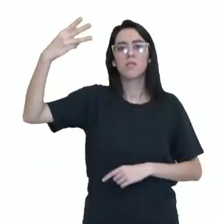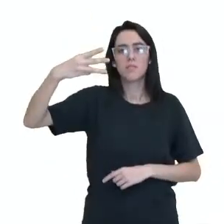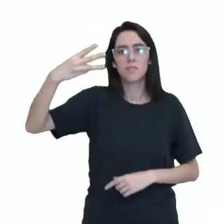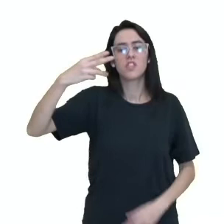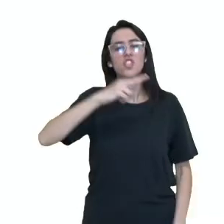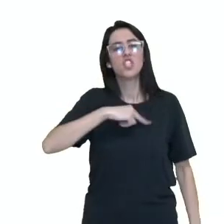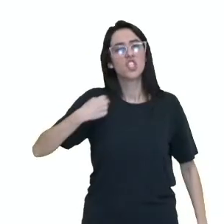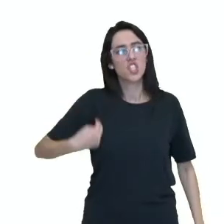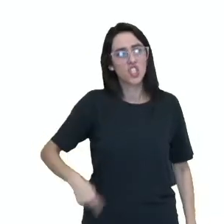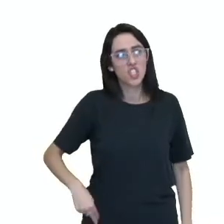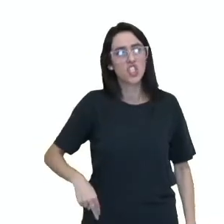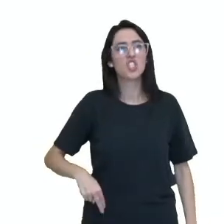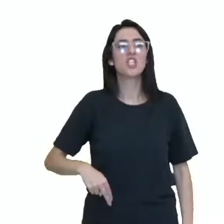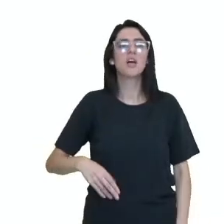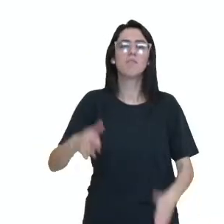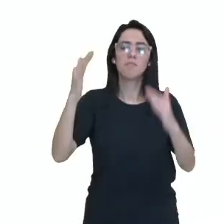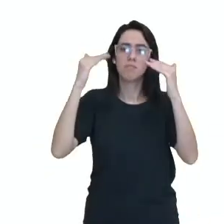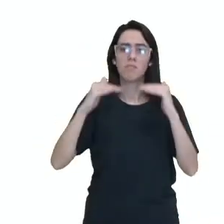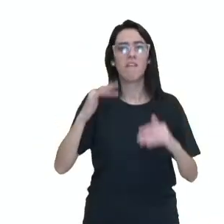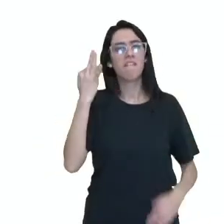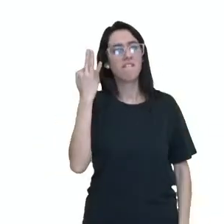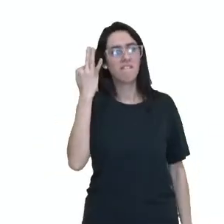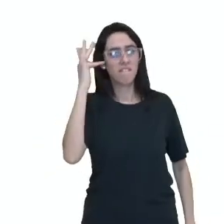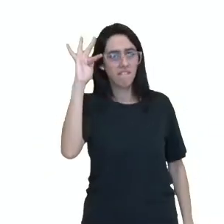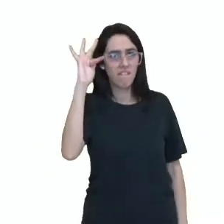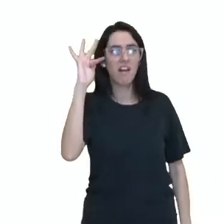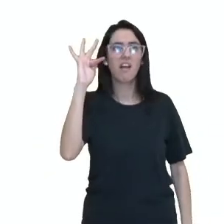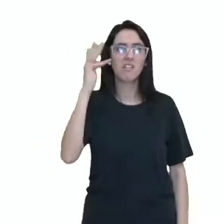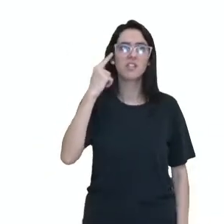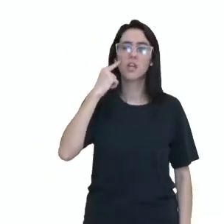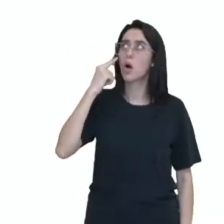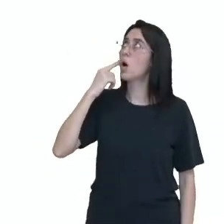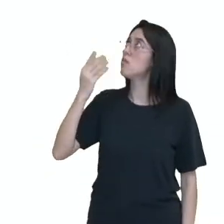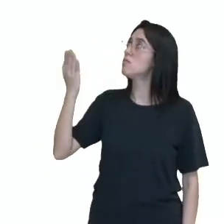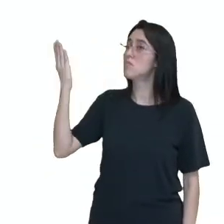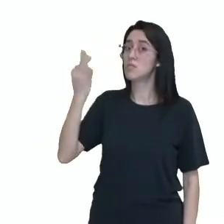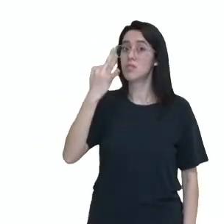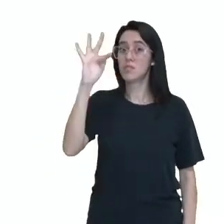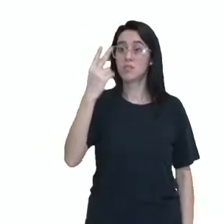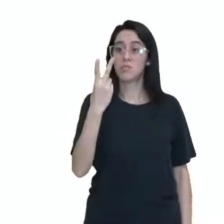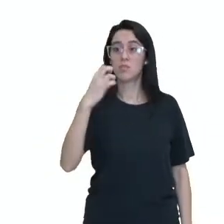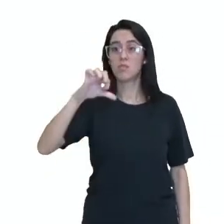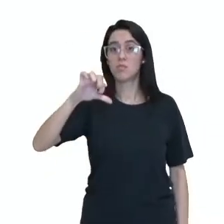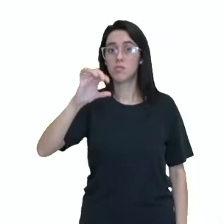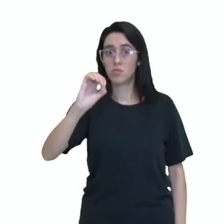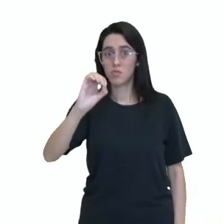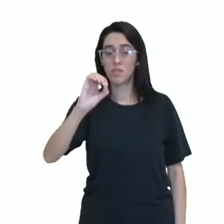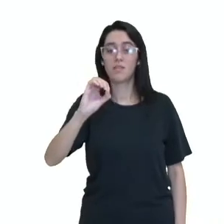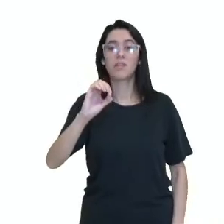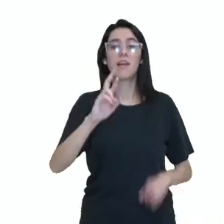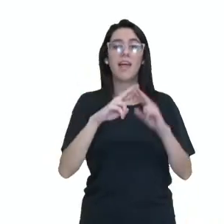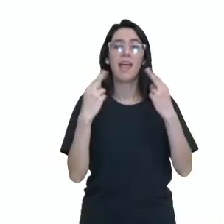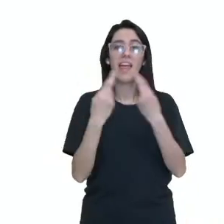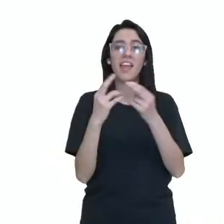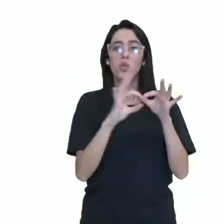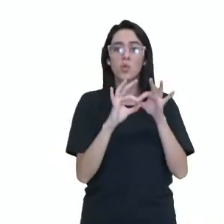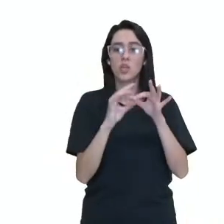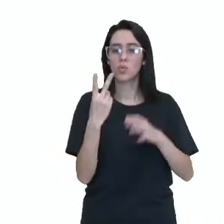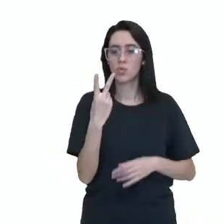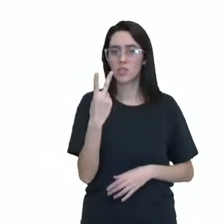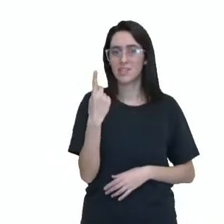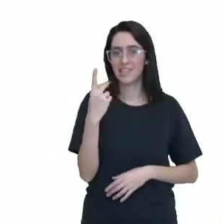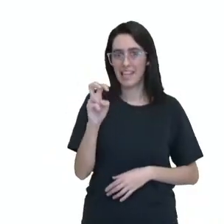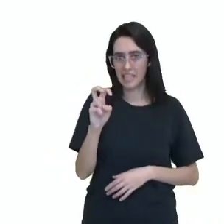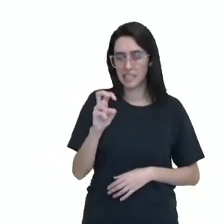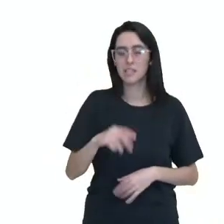com 320, França 290 armas nucleares, Reino Unido 215, e